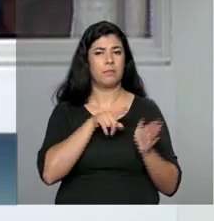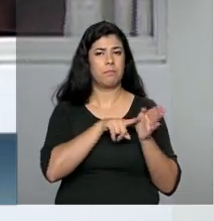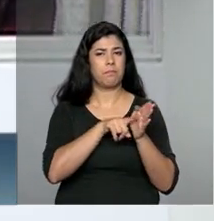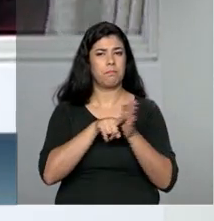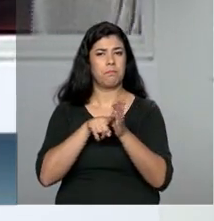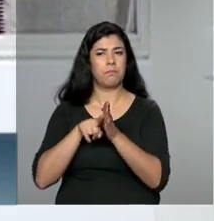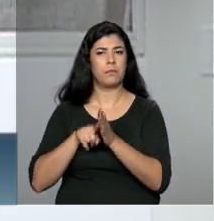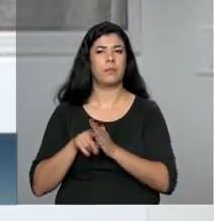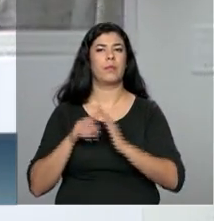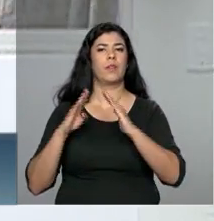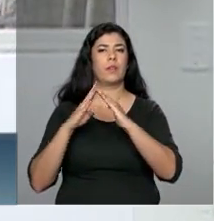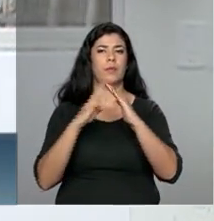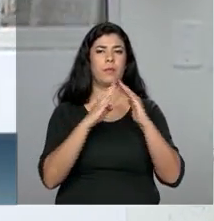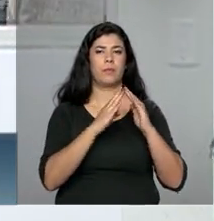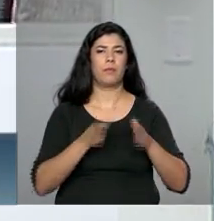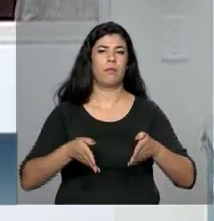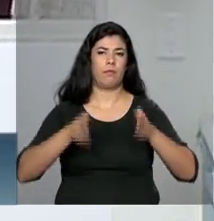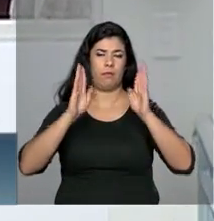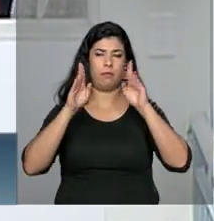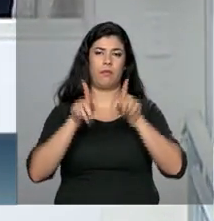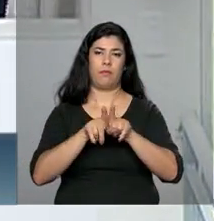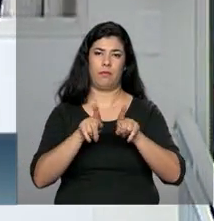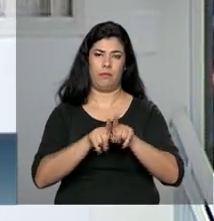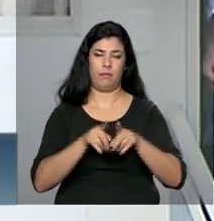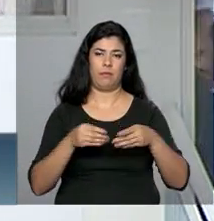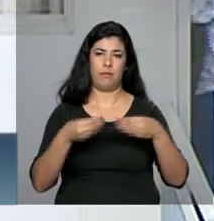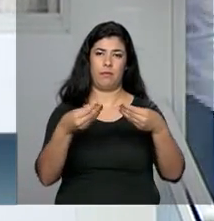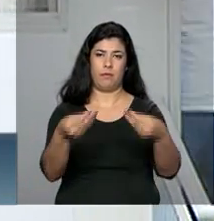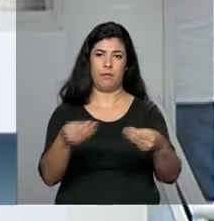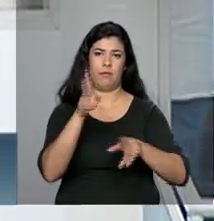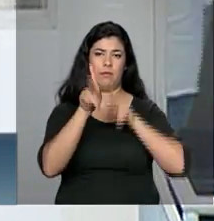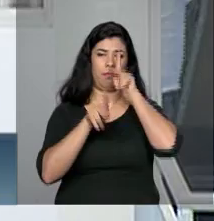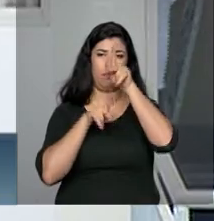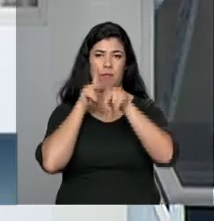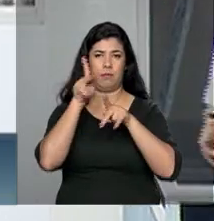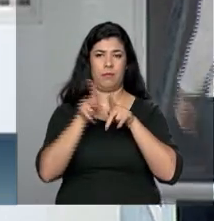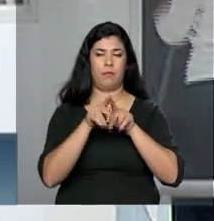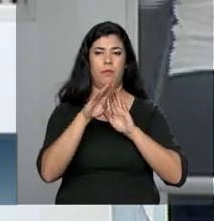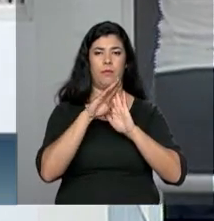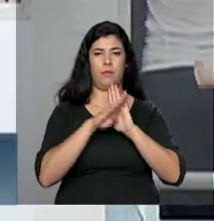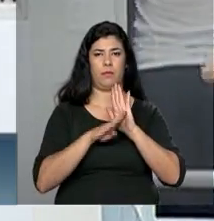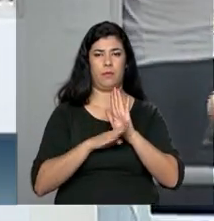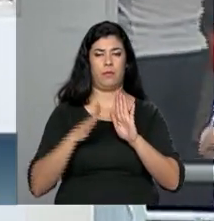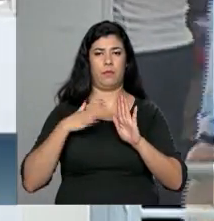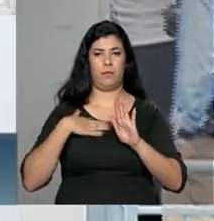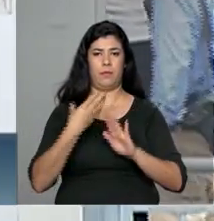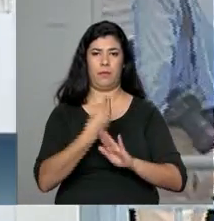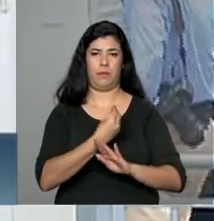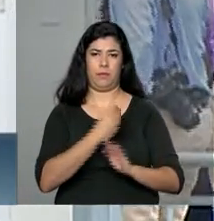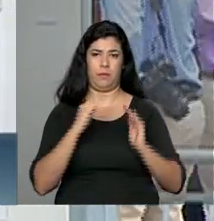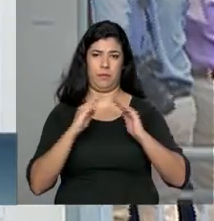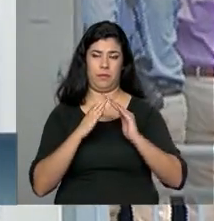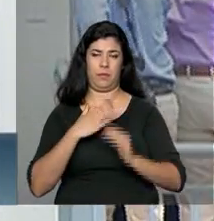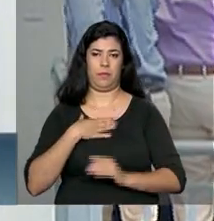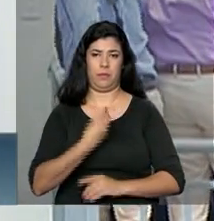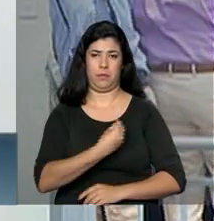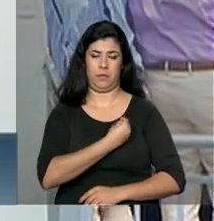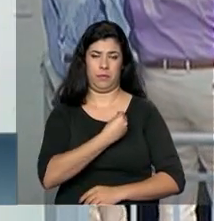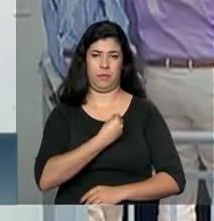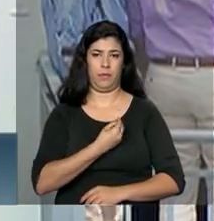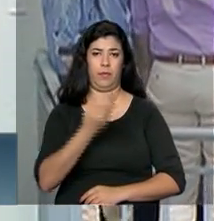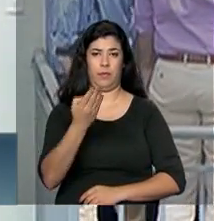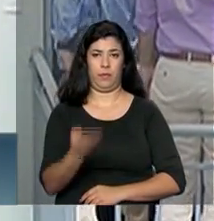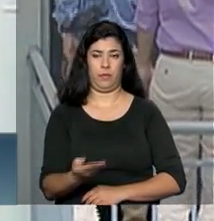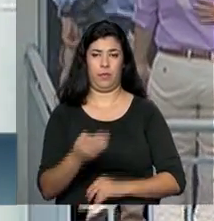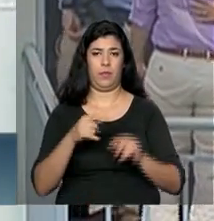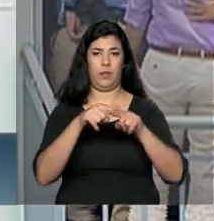conhece os apartamentos e as casas que são entregues à população pelo programa Minha Casa Minha Vida no caso desse